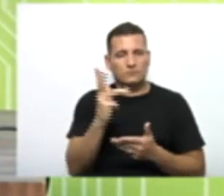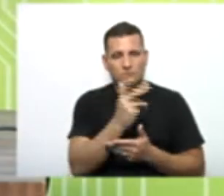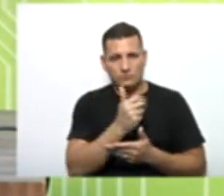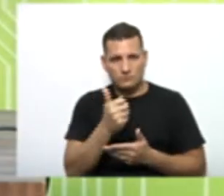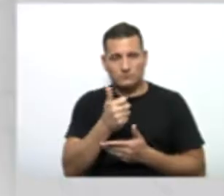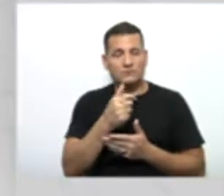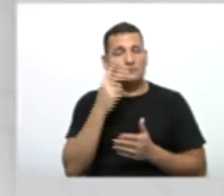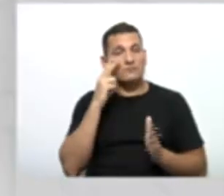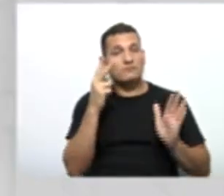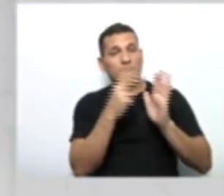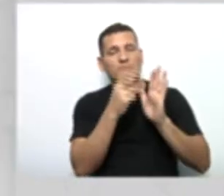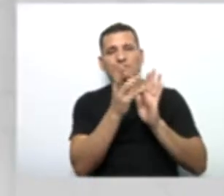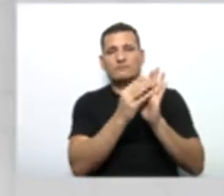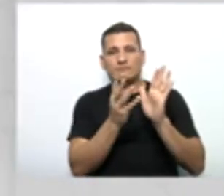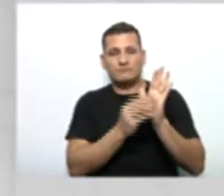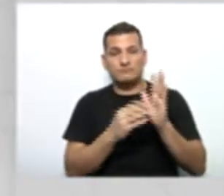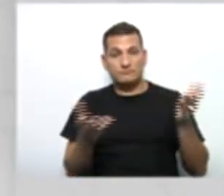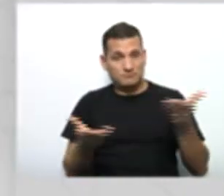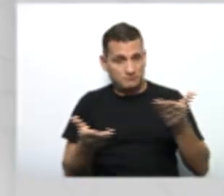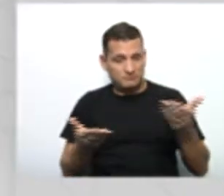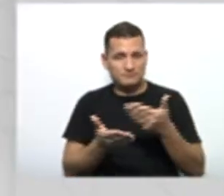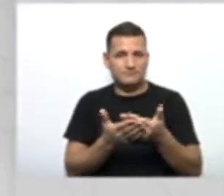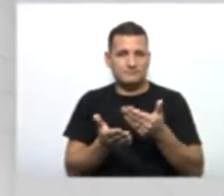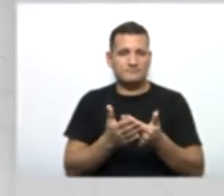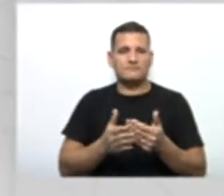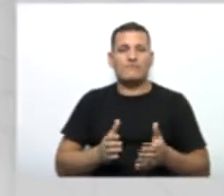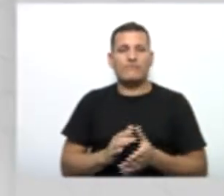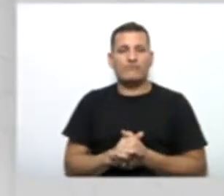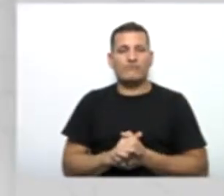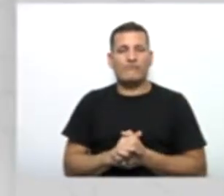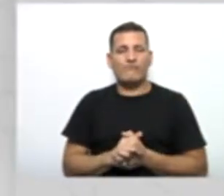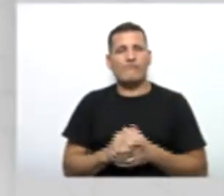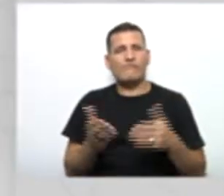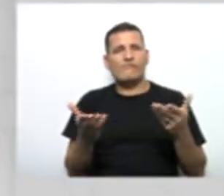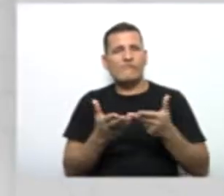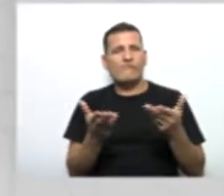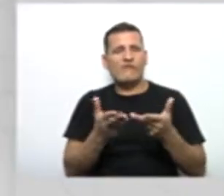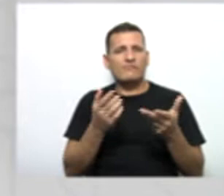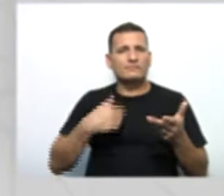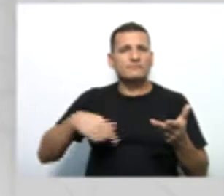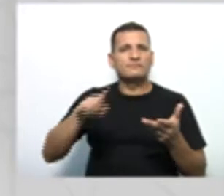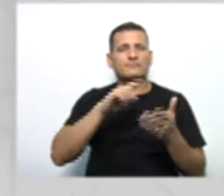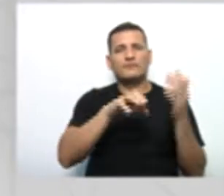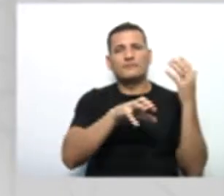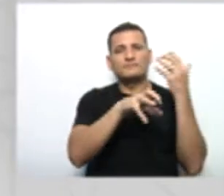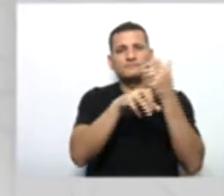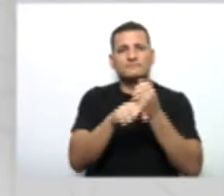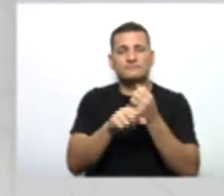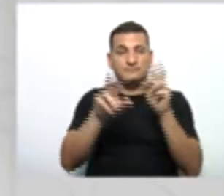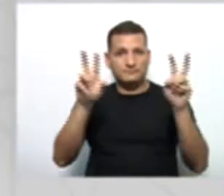no conteúdo da nossa aula. Hoje, nós vamos revisar os temas ética e moral,